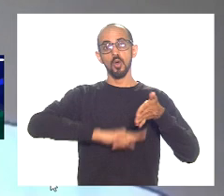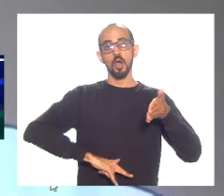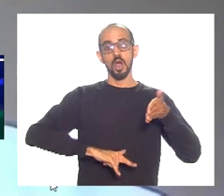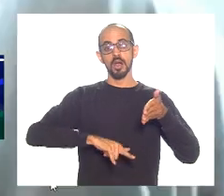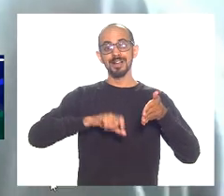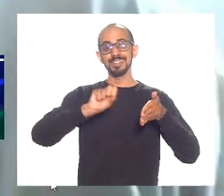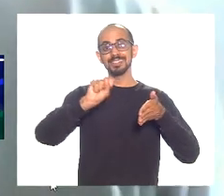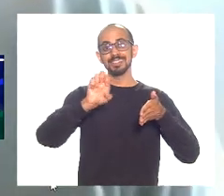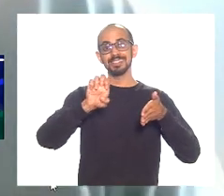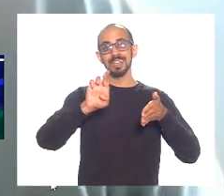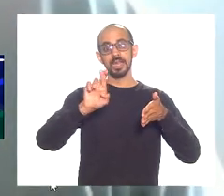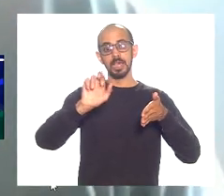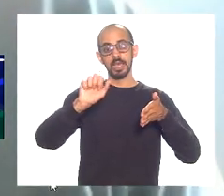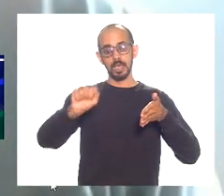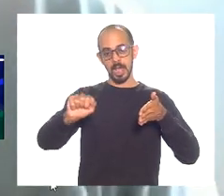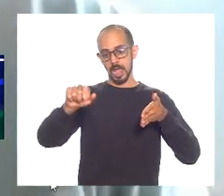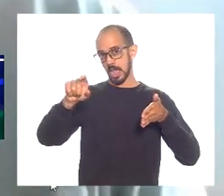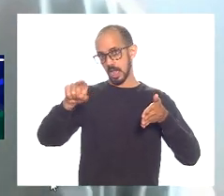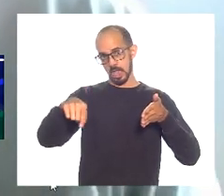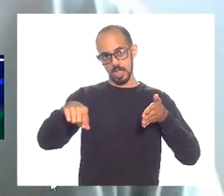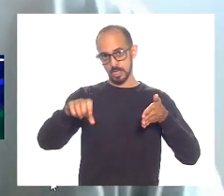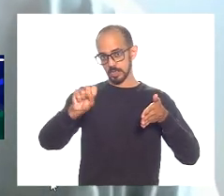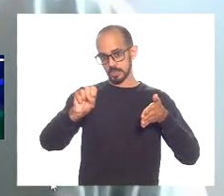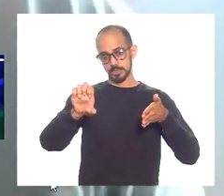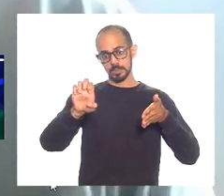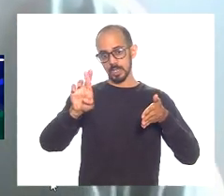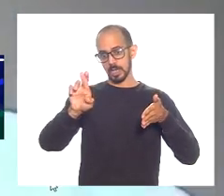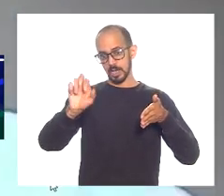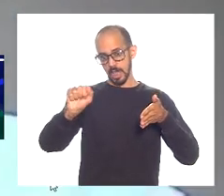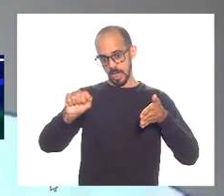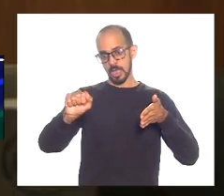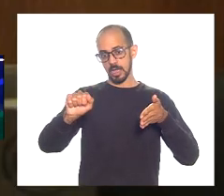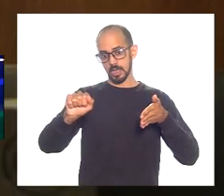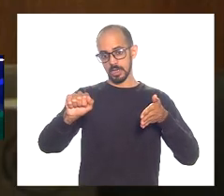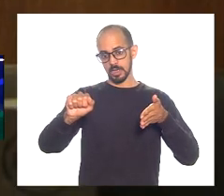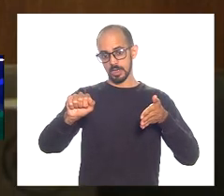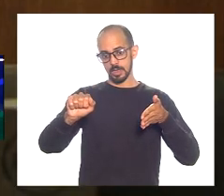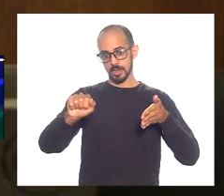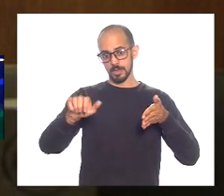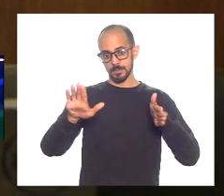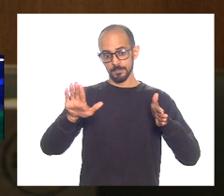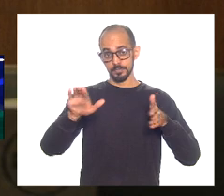Então está resolvido. E o parágrafo será elaborado.